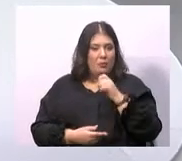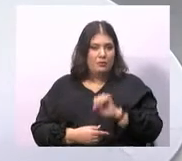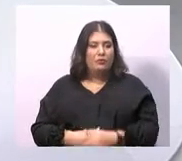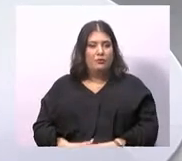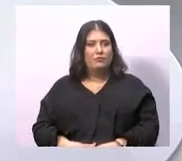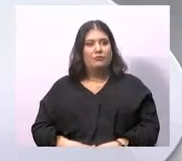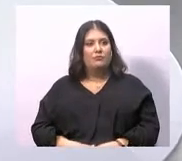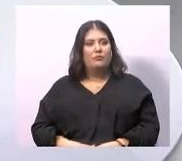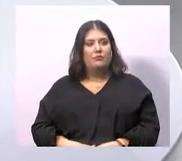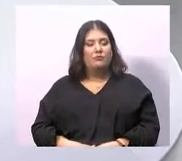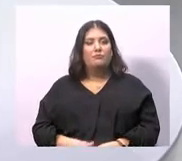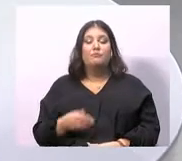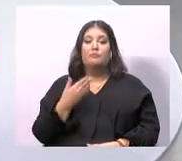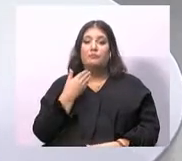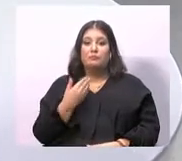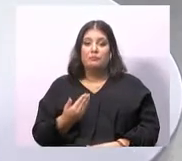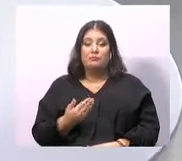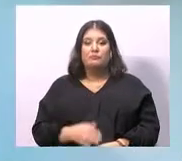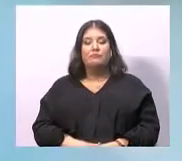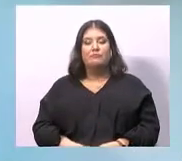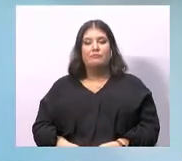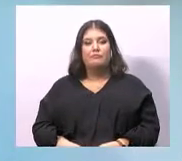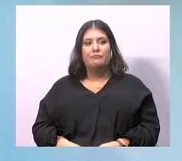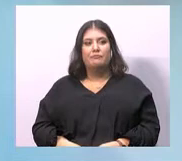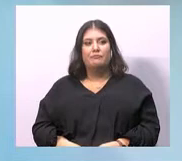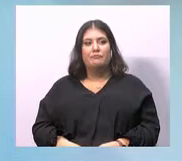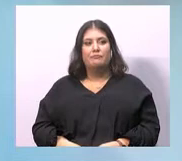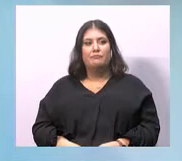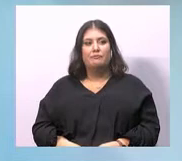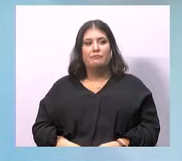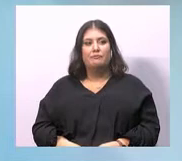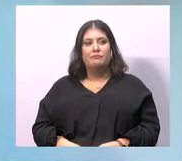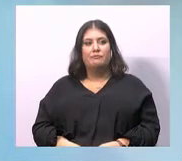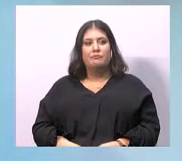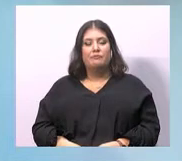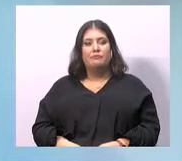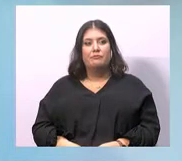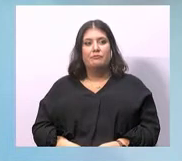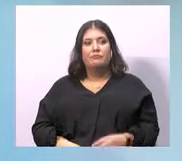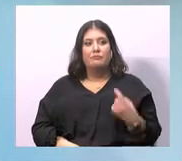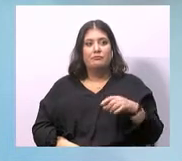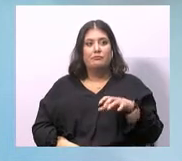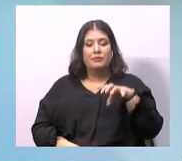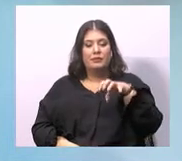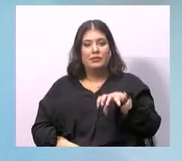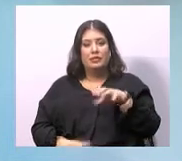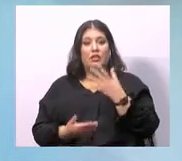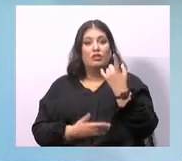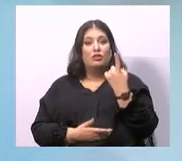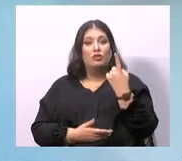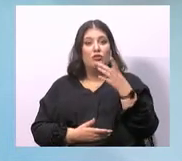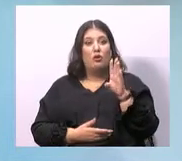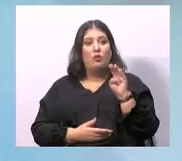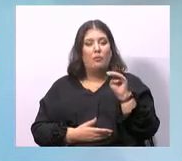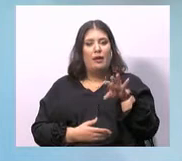questão. Muito obrigado, João, pela sua questão. Portanto, tenho o dedo chamado dedo zingarra, só num pé, uma questão de